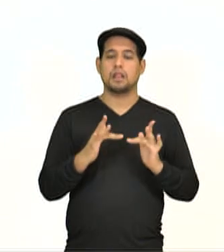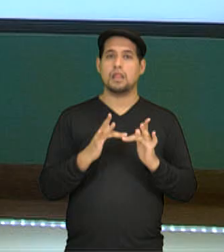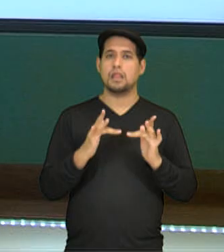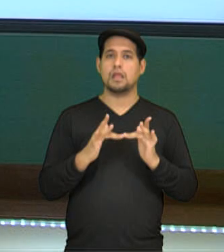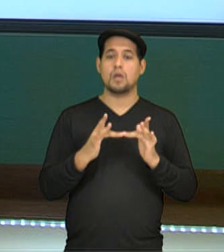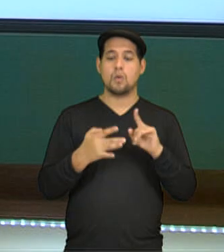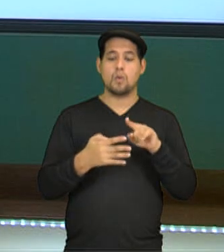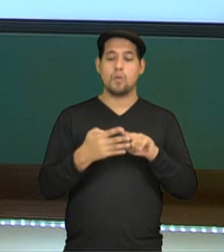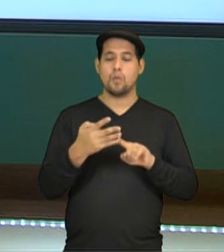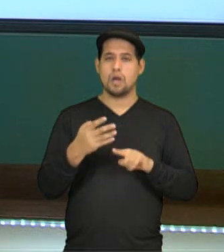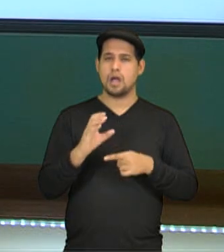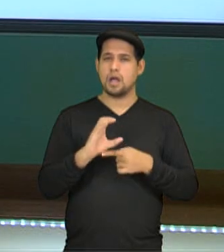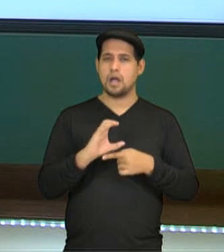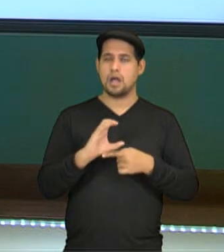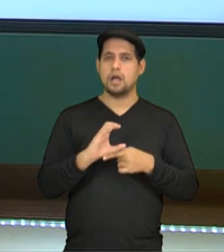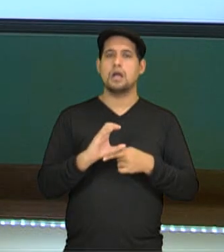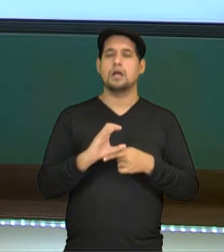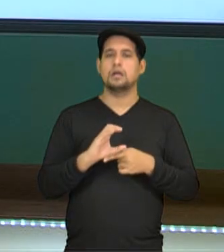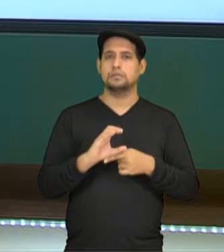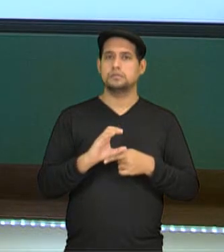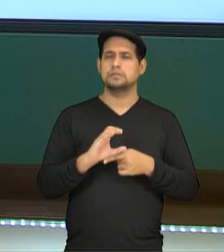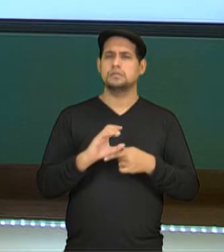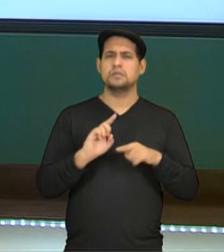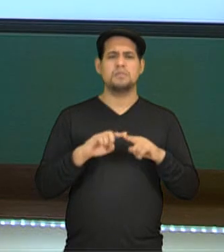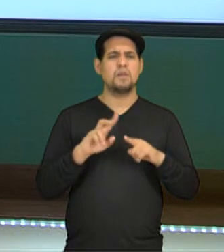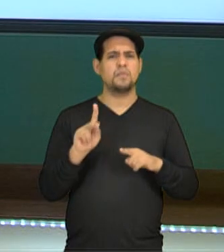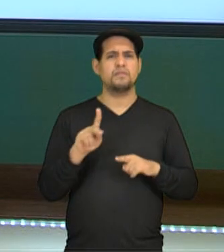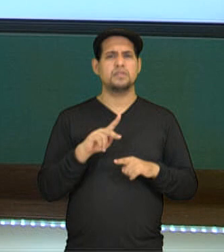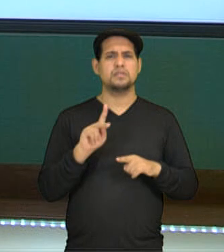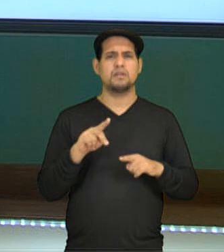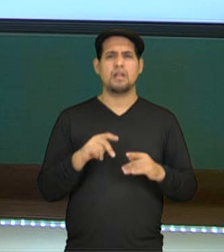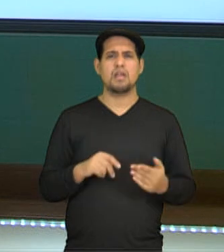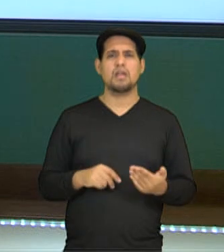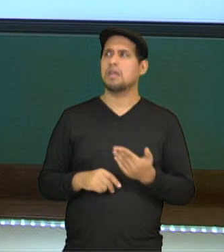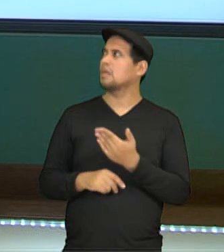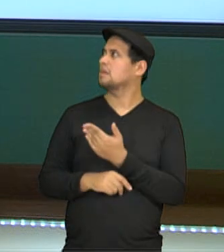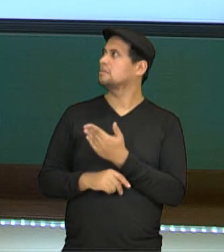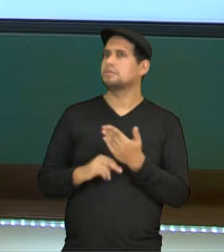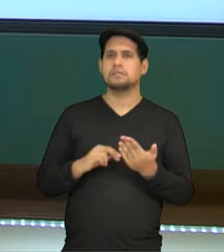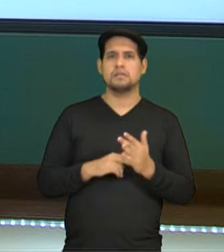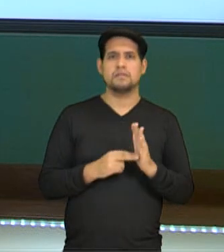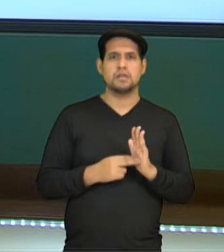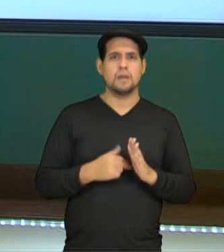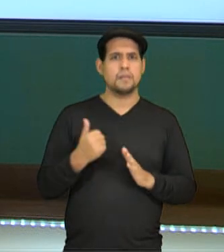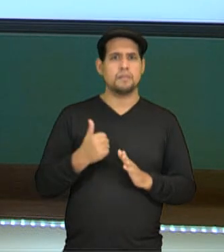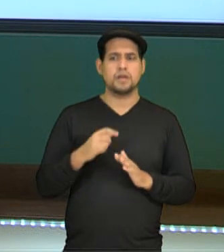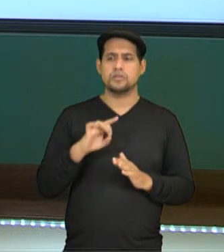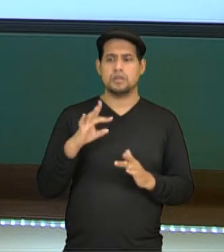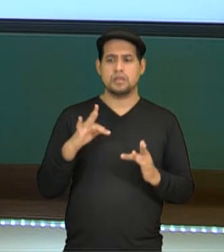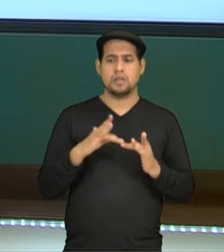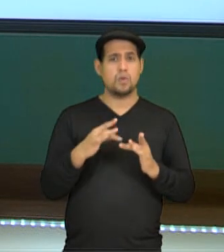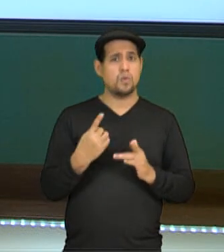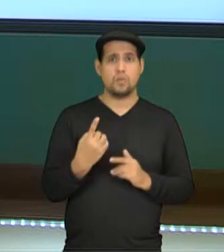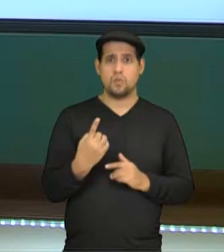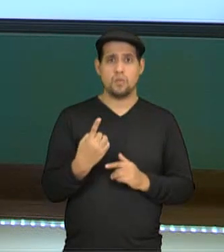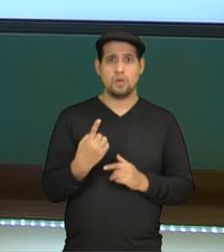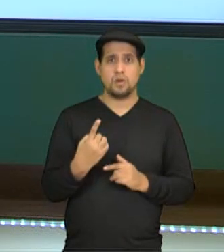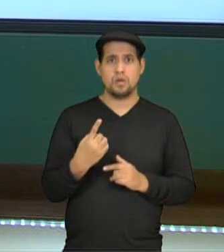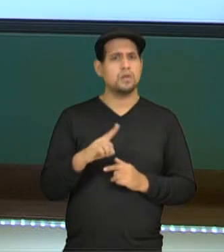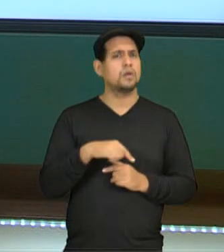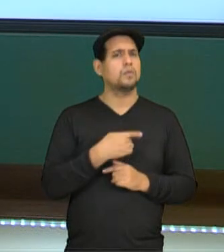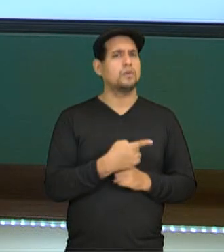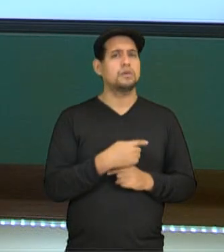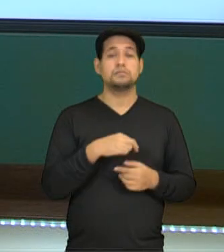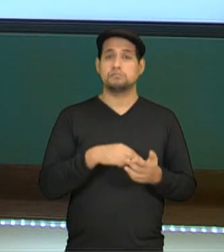outros 4 carbonos. Então, professor, esse aqui, professor, esse é primário, está ligado a um único carbono. Esse aqui,